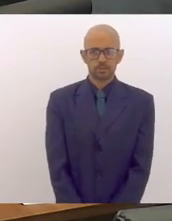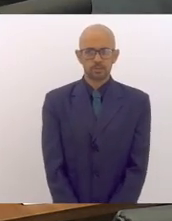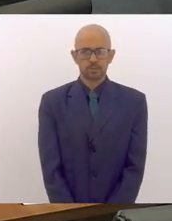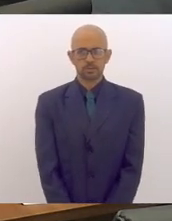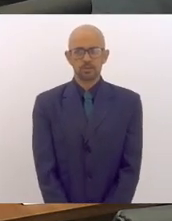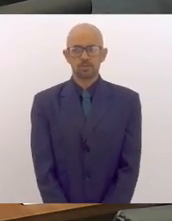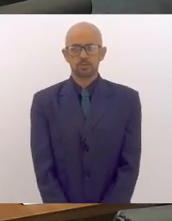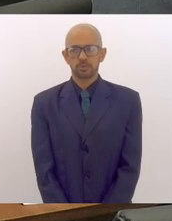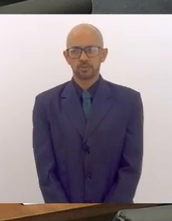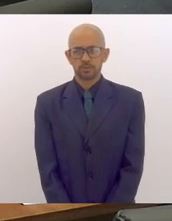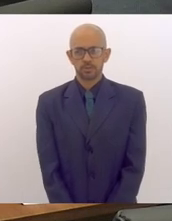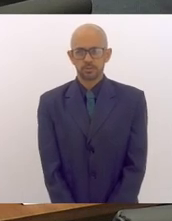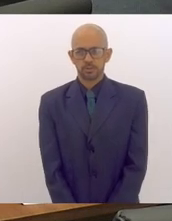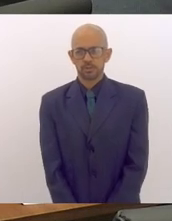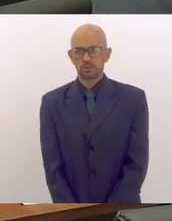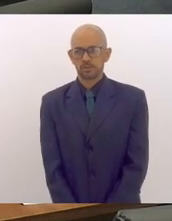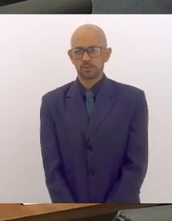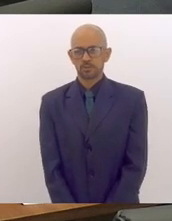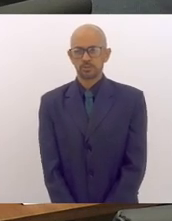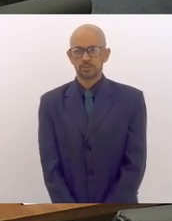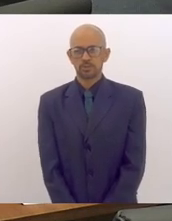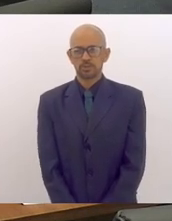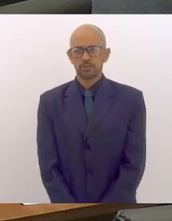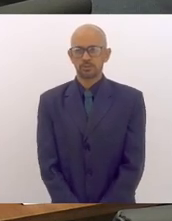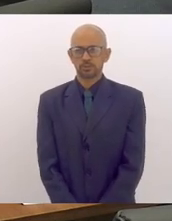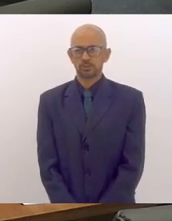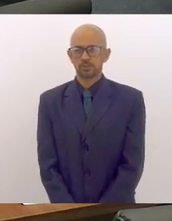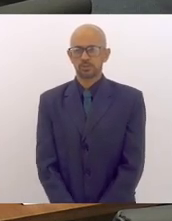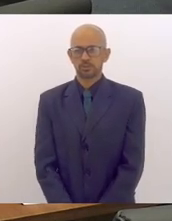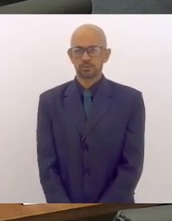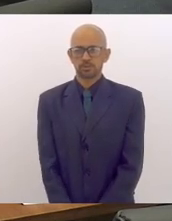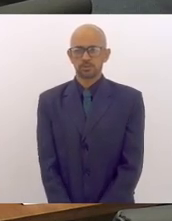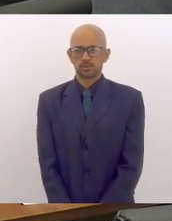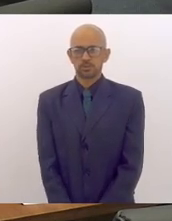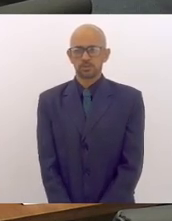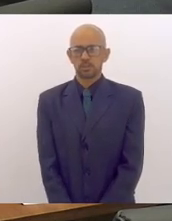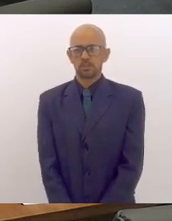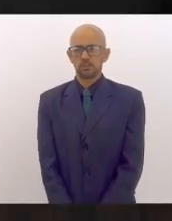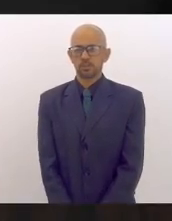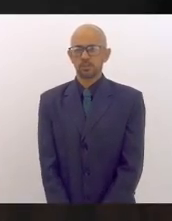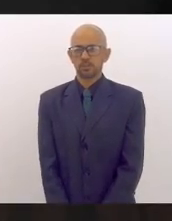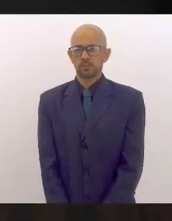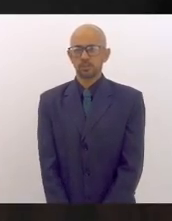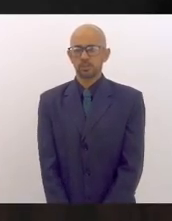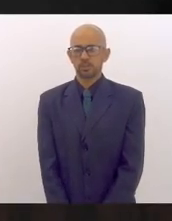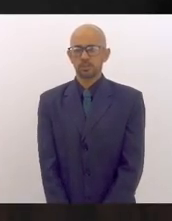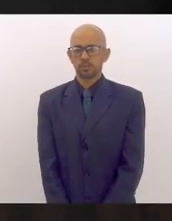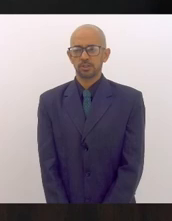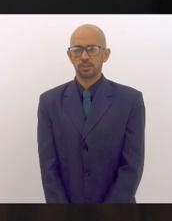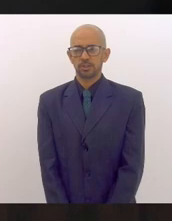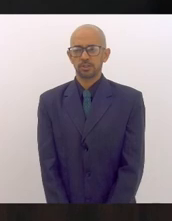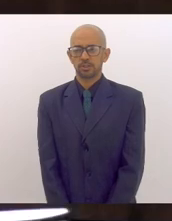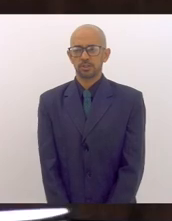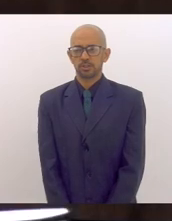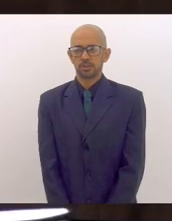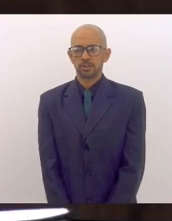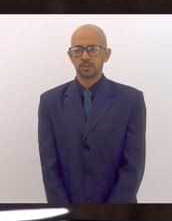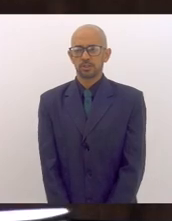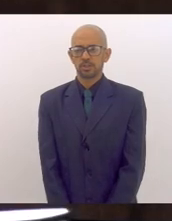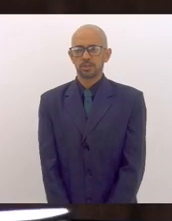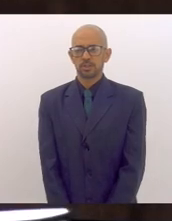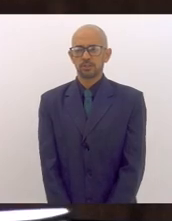Oh, meu Mengão, eu gosto de você. Ela é vascaína com coração rubro-negro. Sou